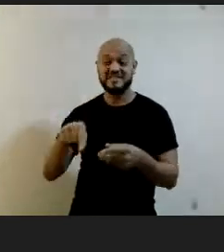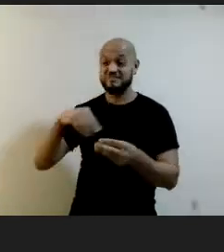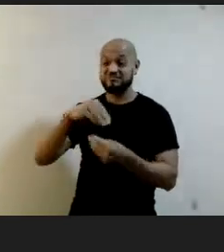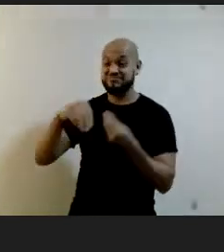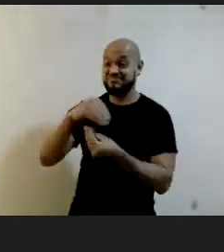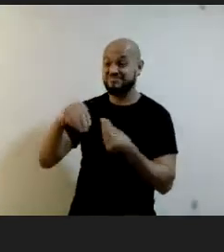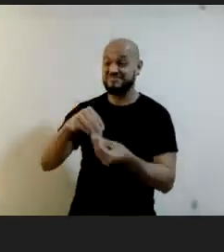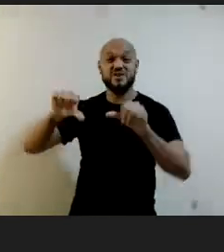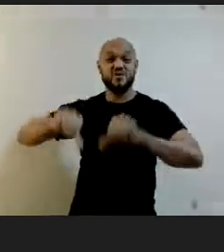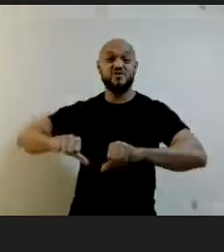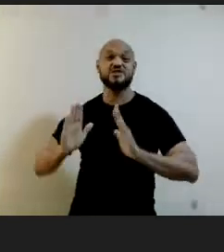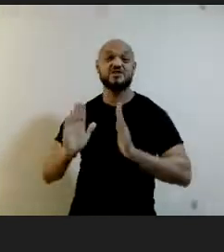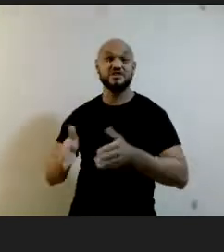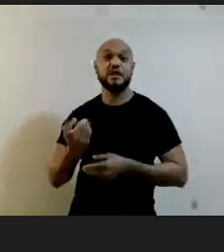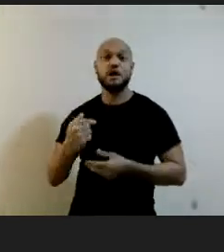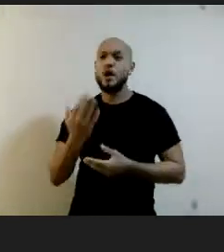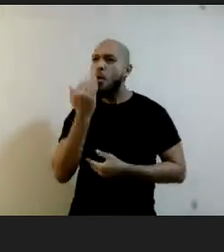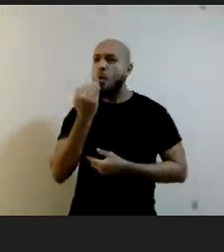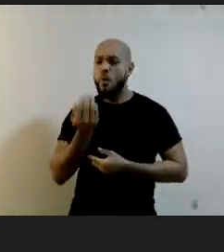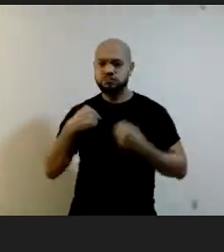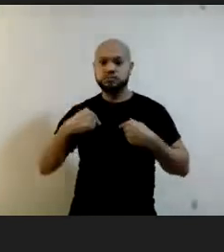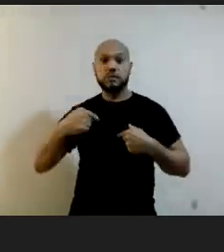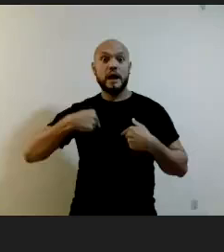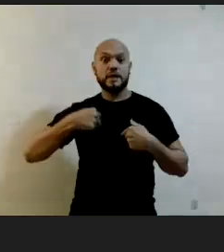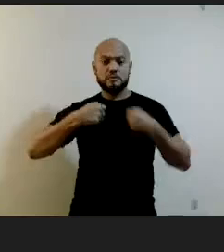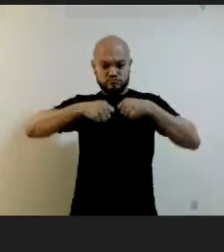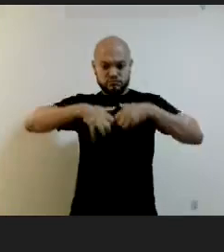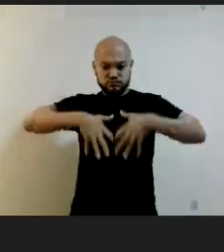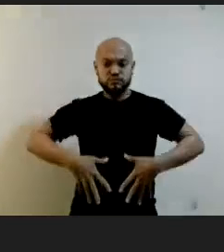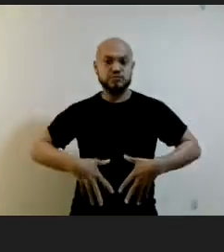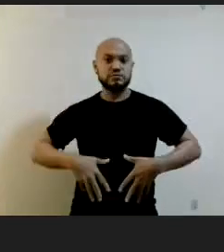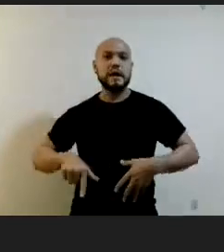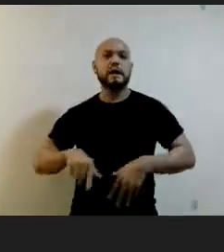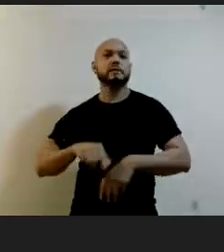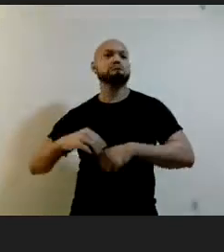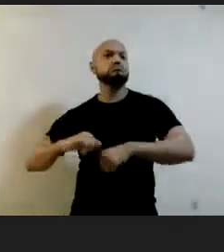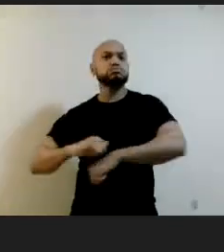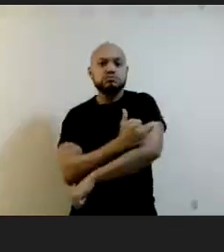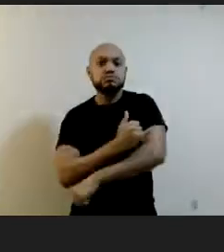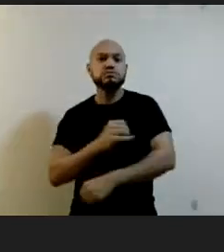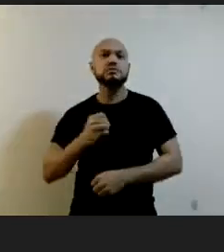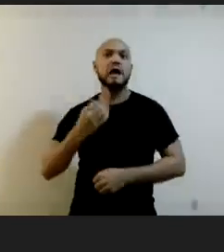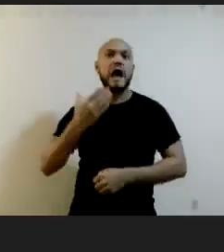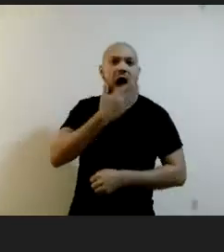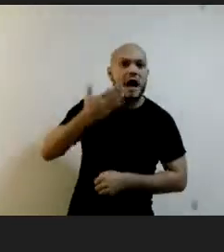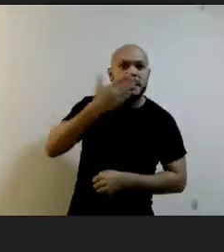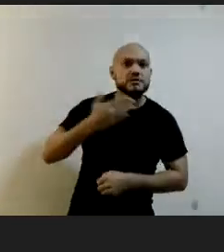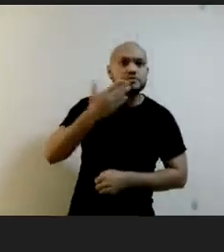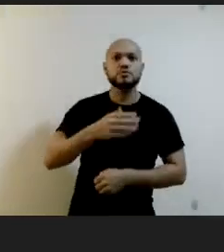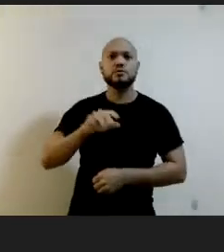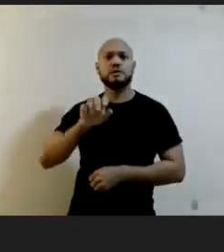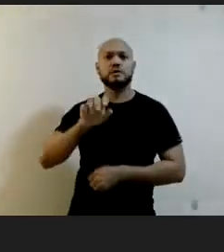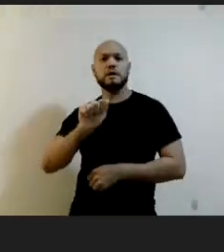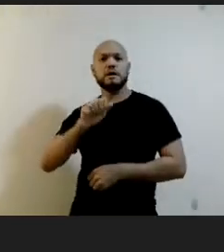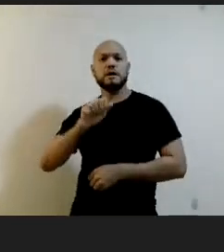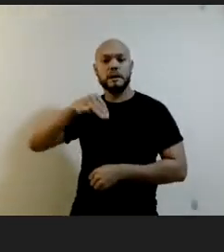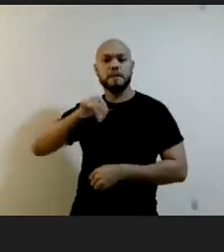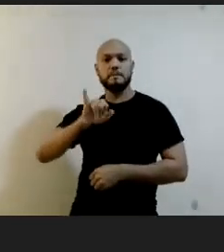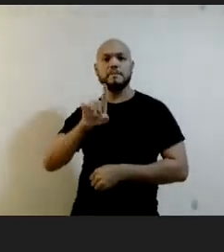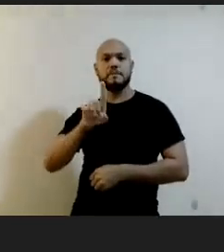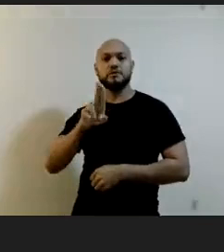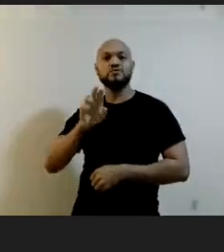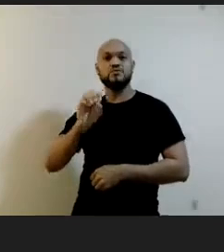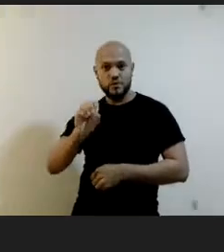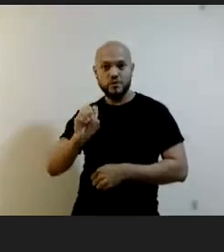rapidamente absorvidos, né? É gordura, é açúcar, é amido. Esse é o biscoito,